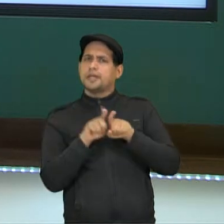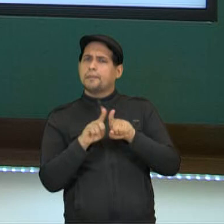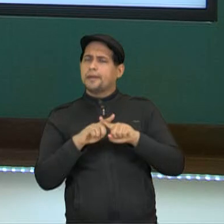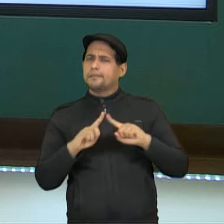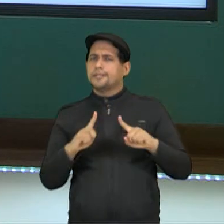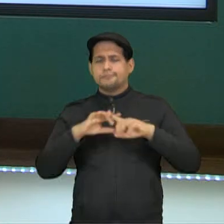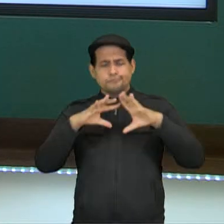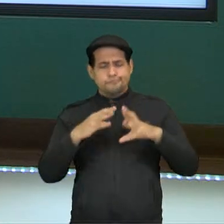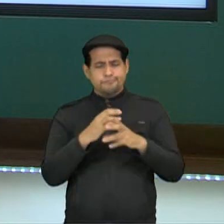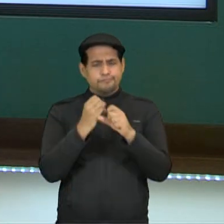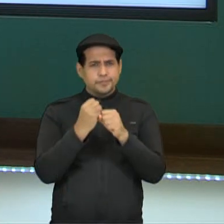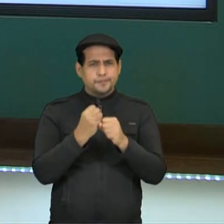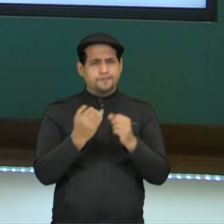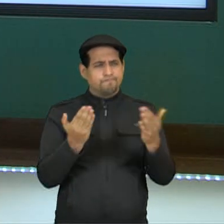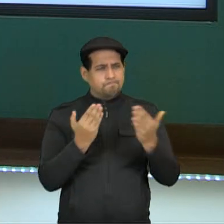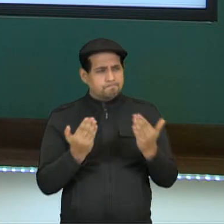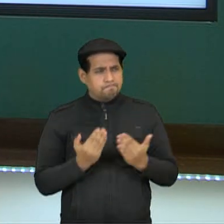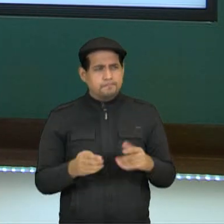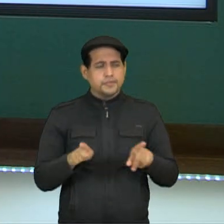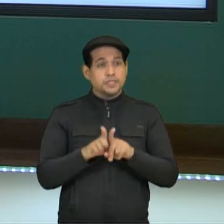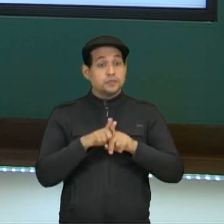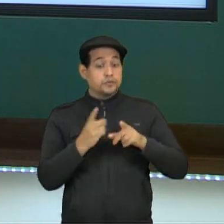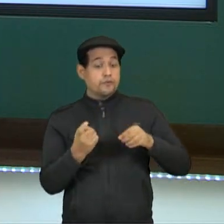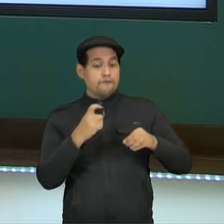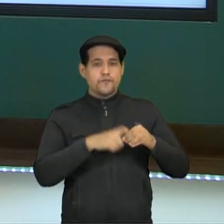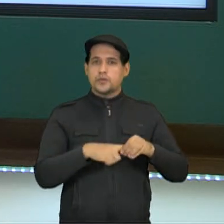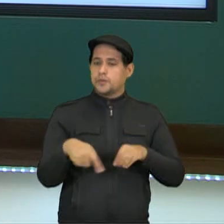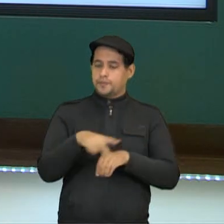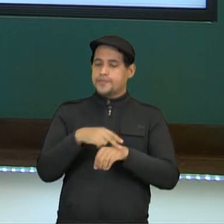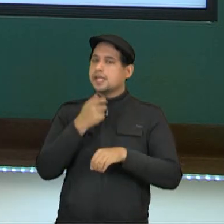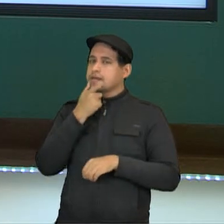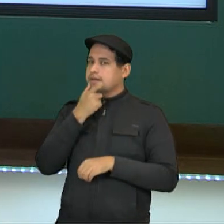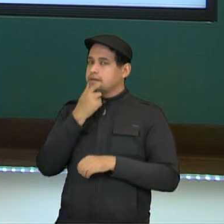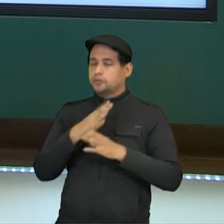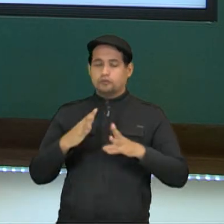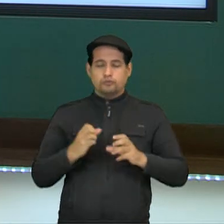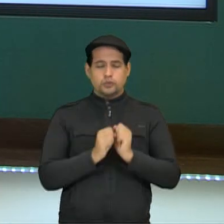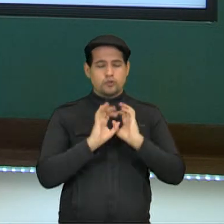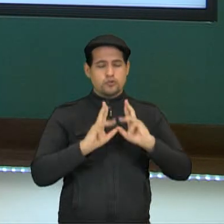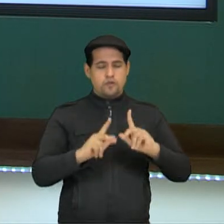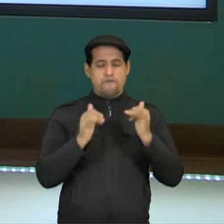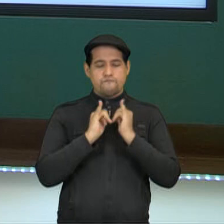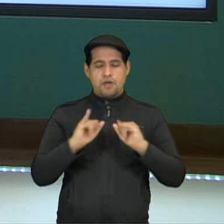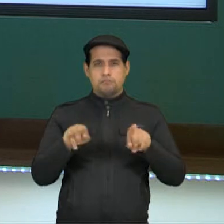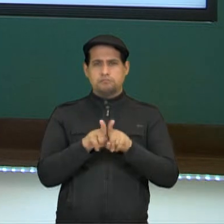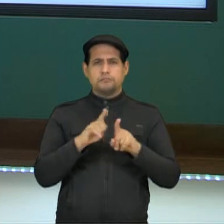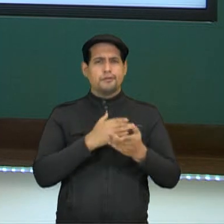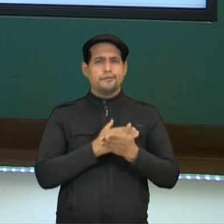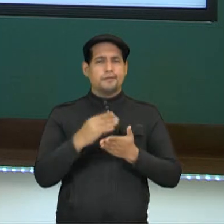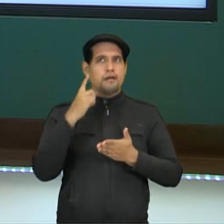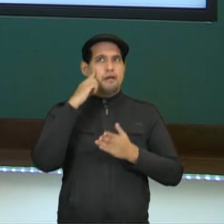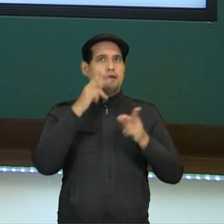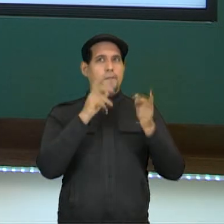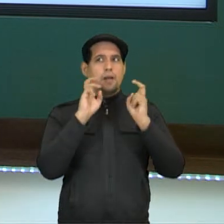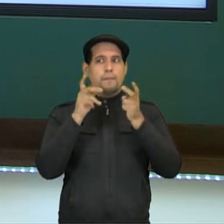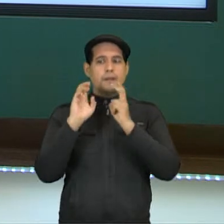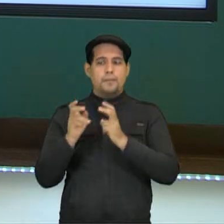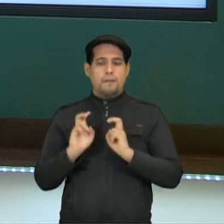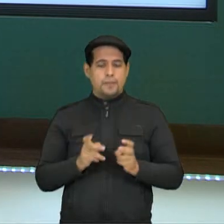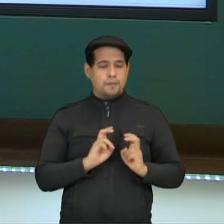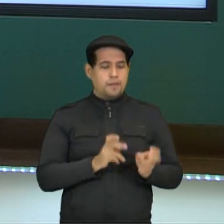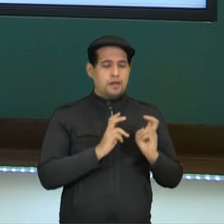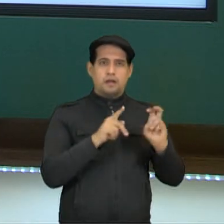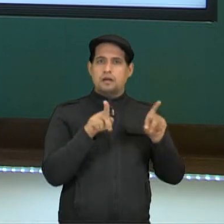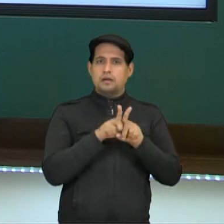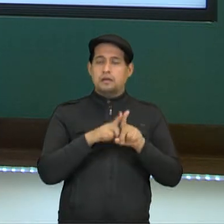juntou todas essas informações e quando ele retornou para a Inglaterra, que ele juntou todos os dados, ele começou a perceber